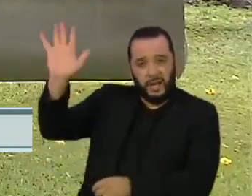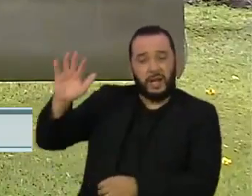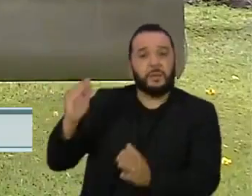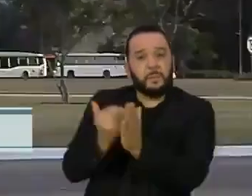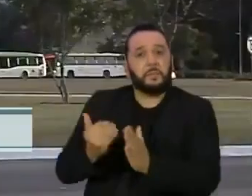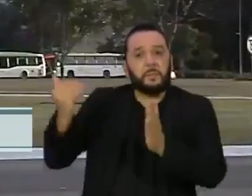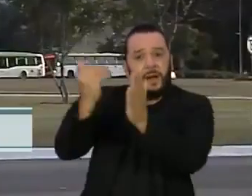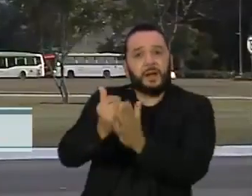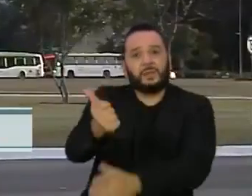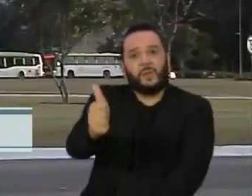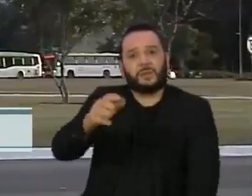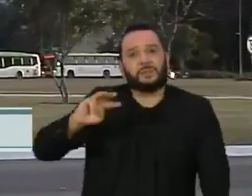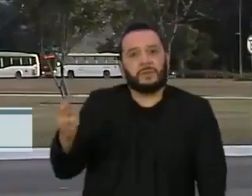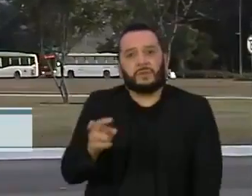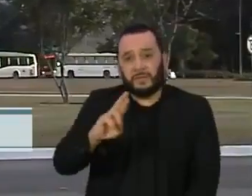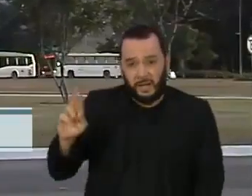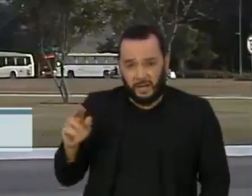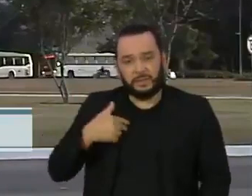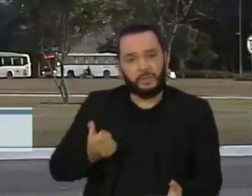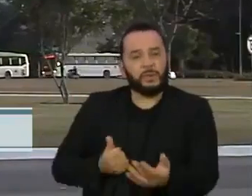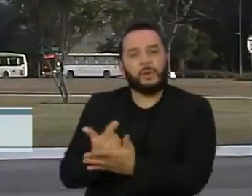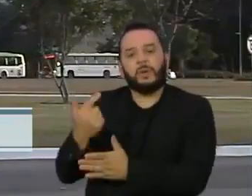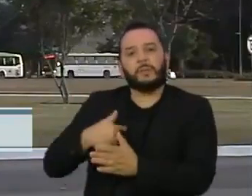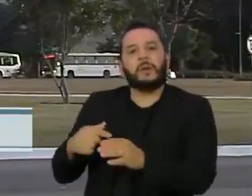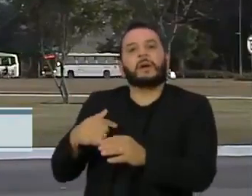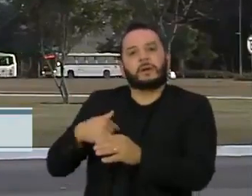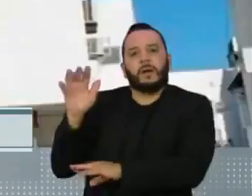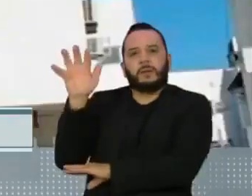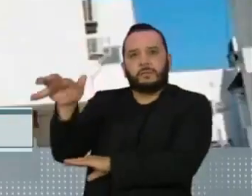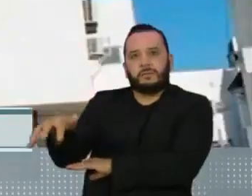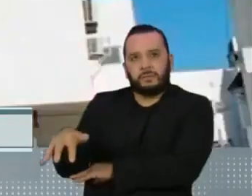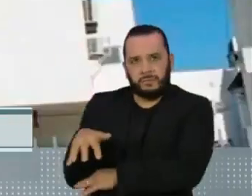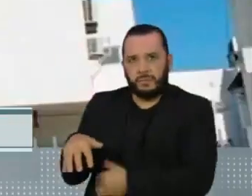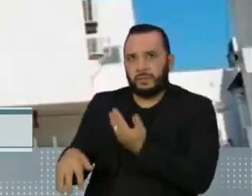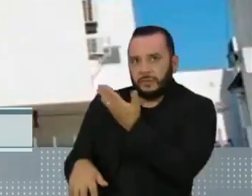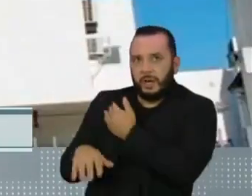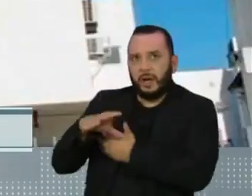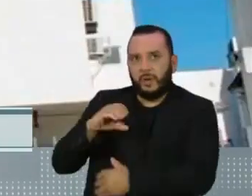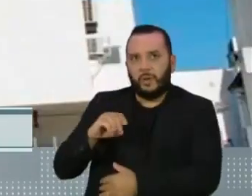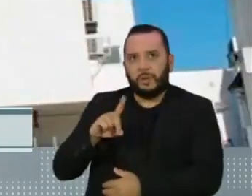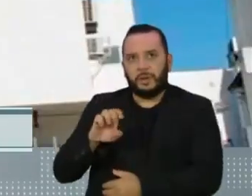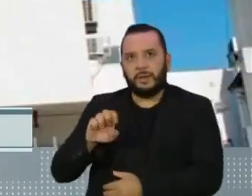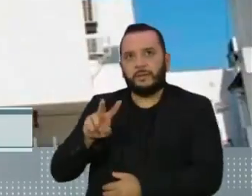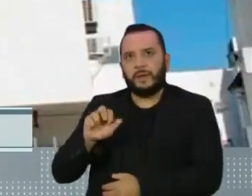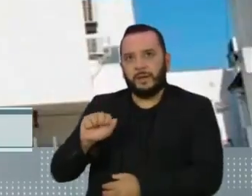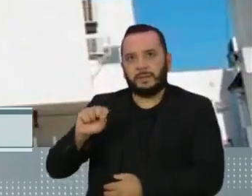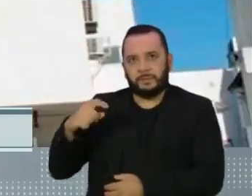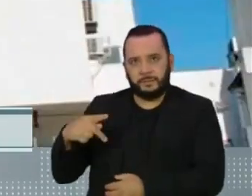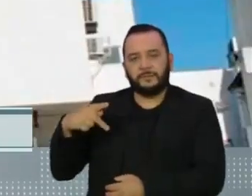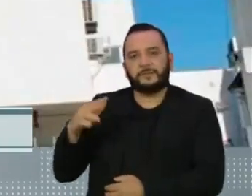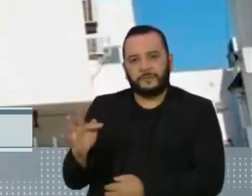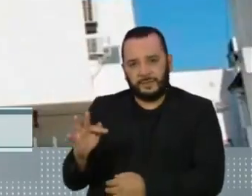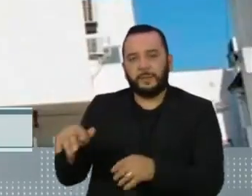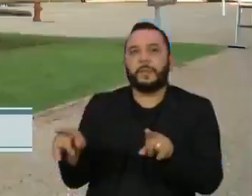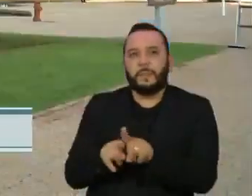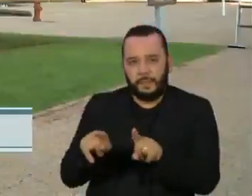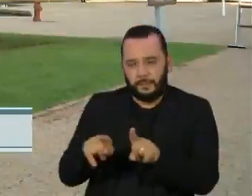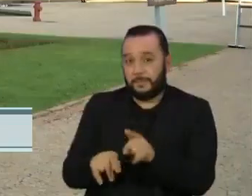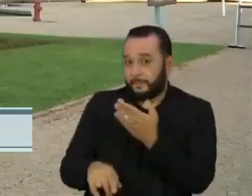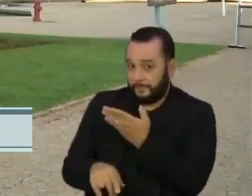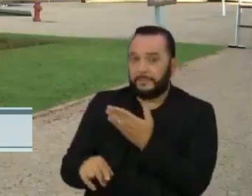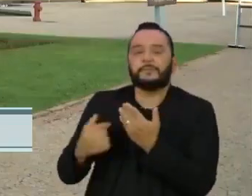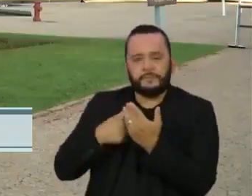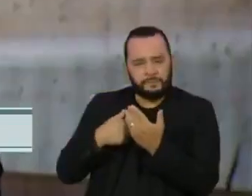nesse processo. A compra de maquinário seria feita através da Companhia de Desenvolvimento dos Vales do São Francisco e do Parnaíba.